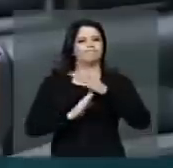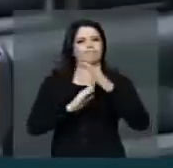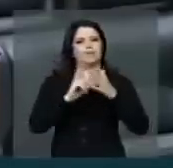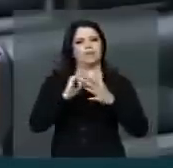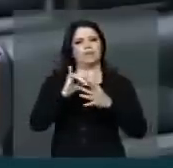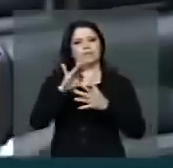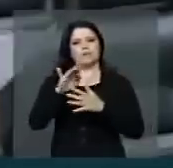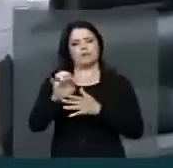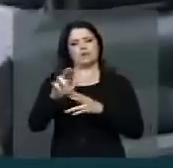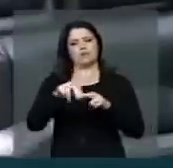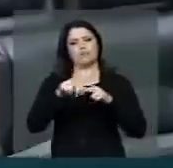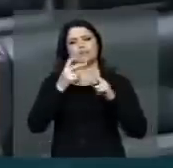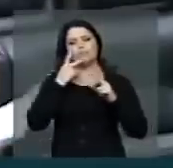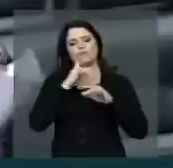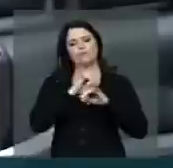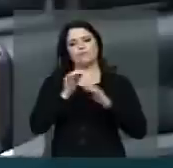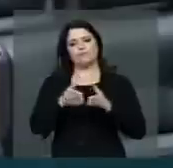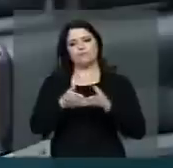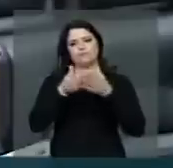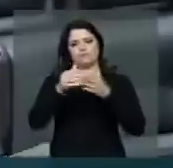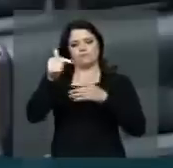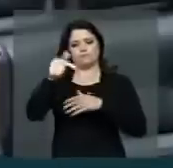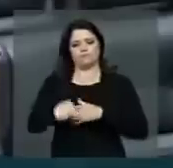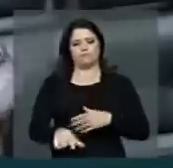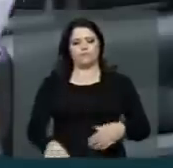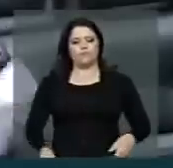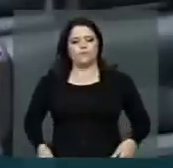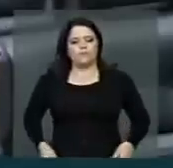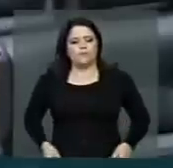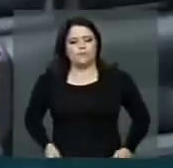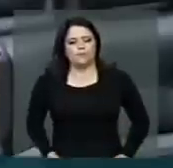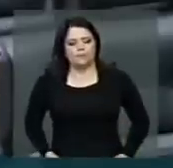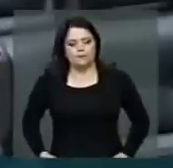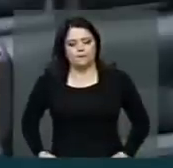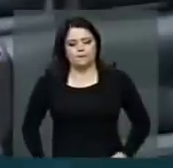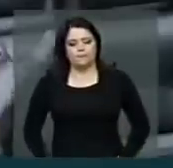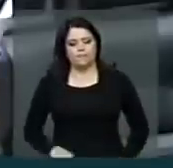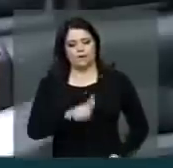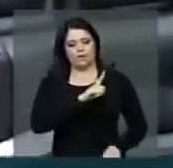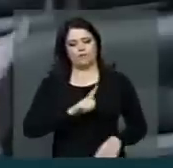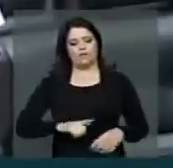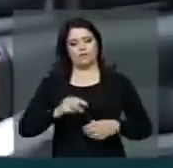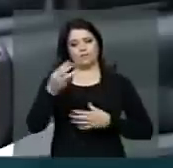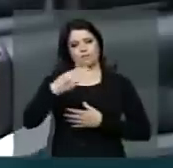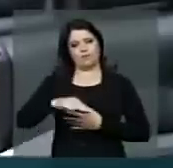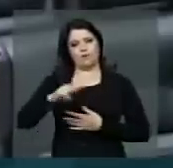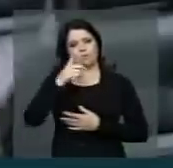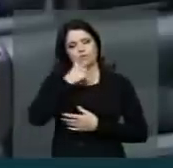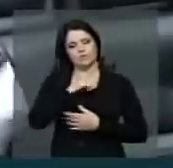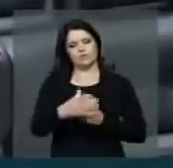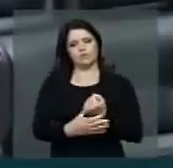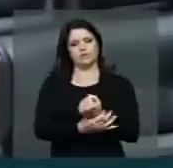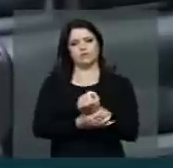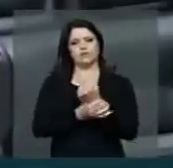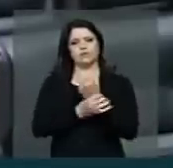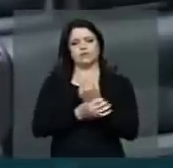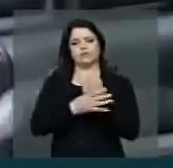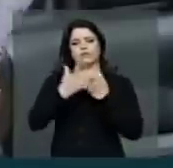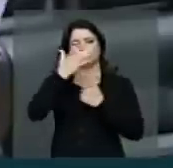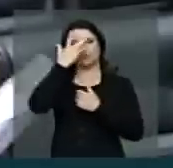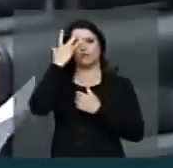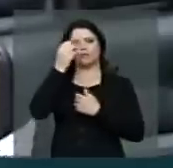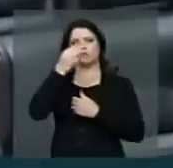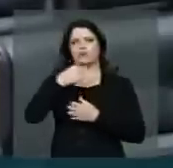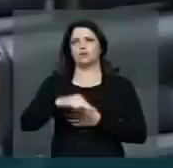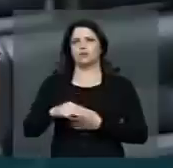eu quero aqui solicitar mais uma vez que o governo do Maranhão garanta segurança para os maranhenses, que